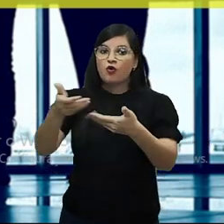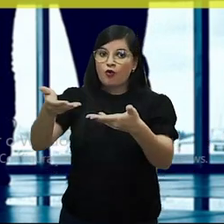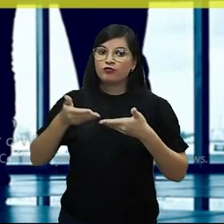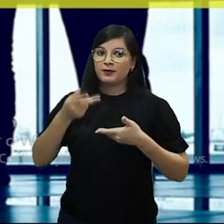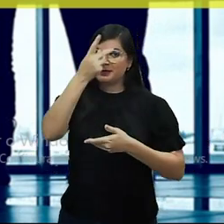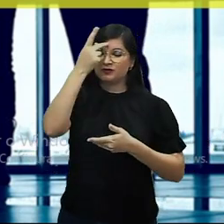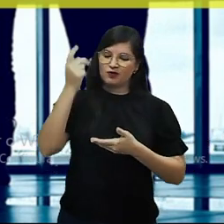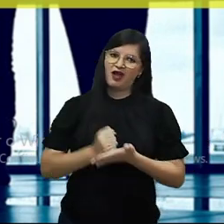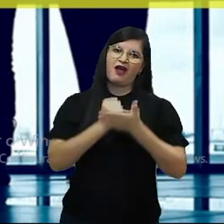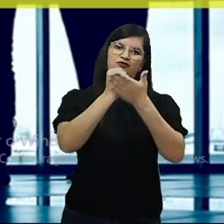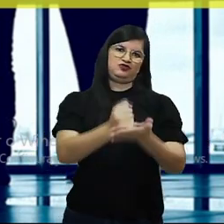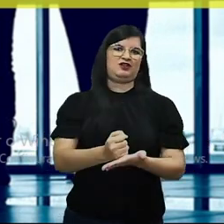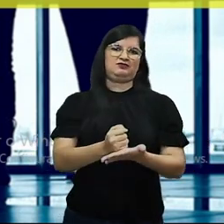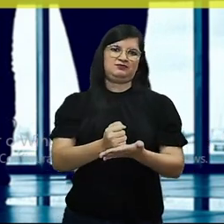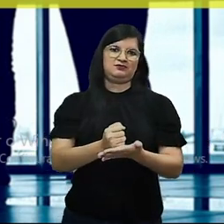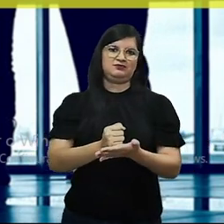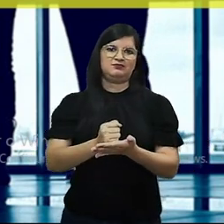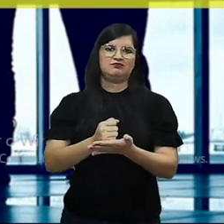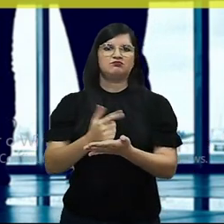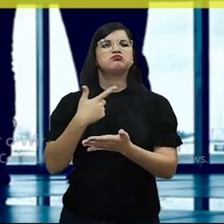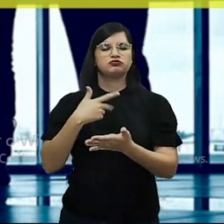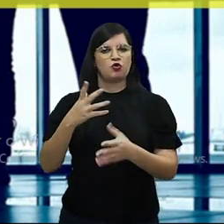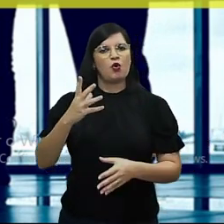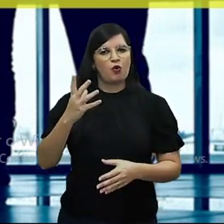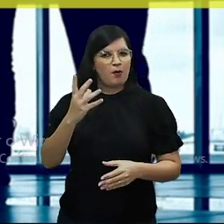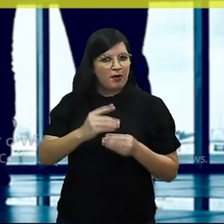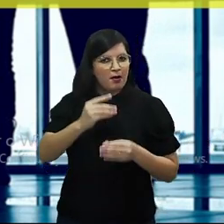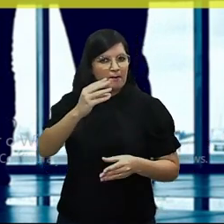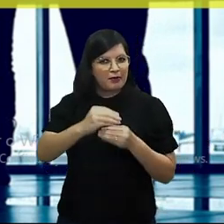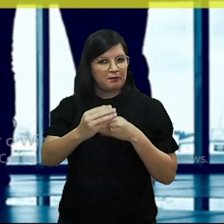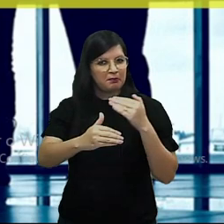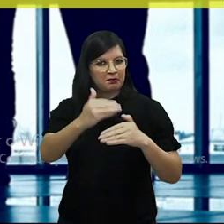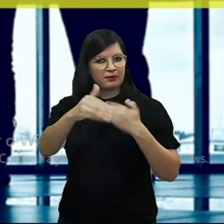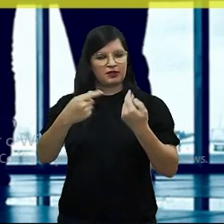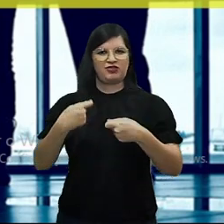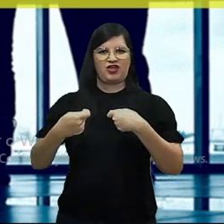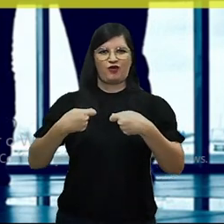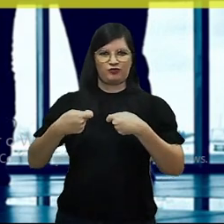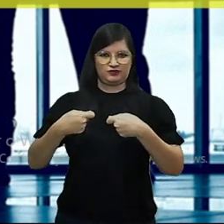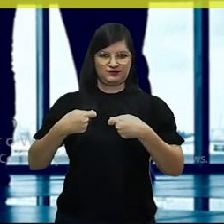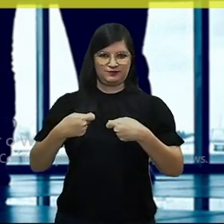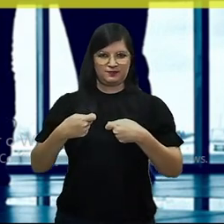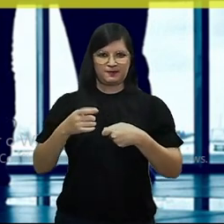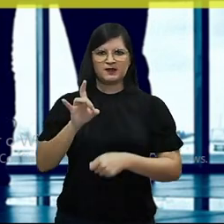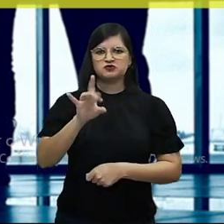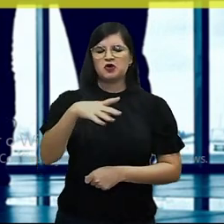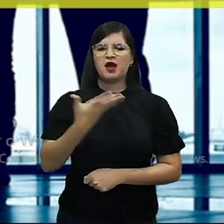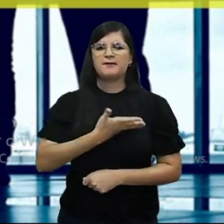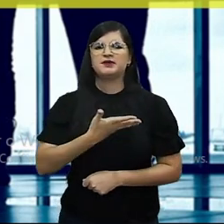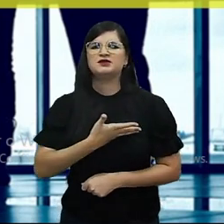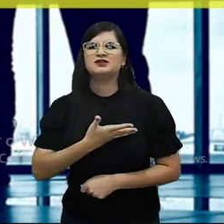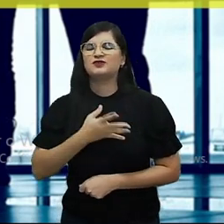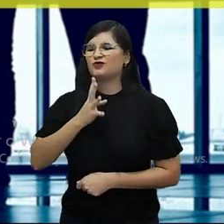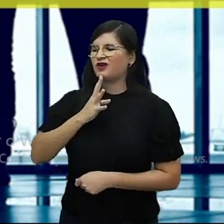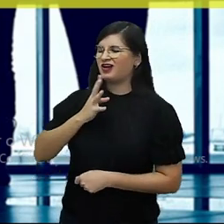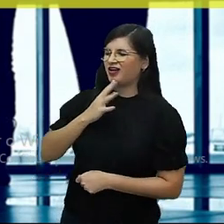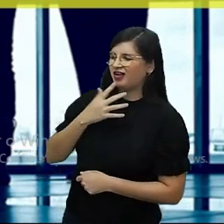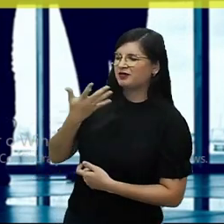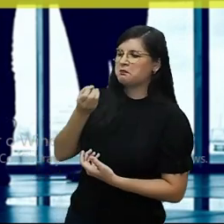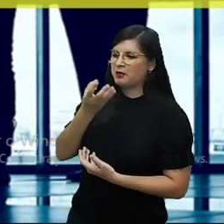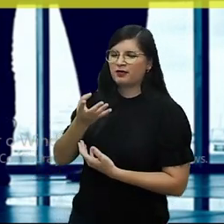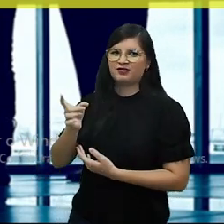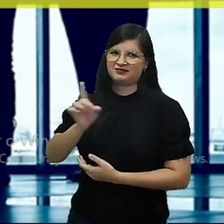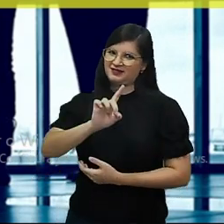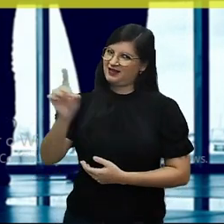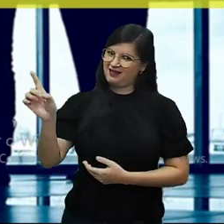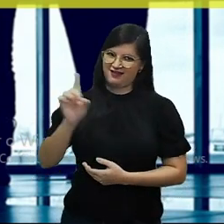possam colaborar e que possam ser complementares ao teu negócio. Não apenas porque ele é teu amigo ou tua amiga, não faça isso. Eu já fiz isso